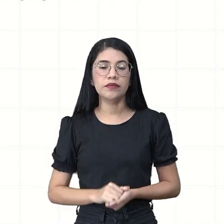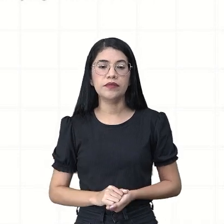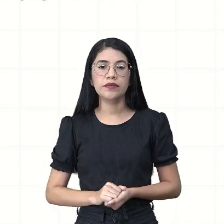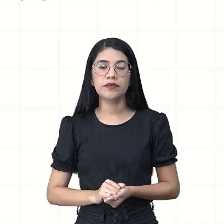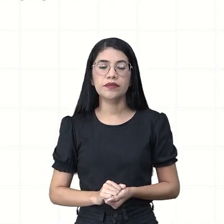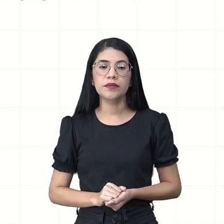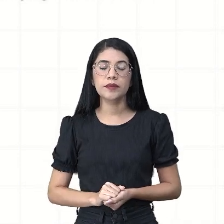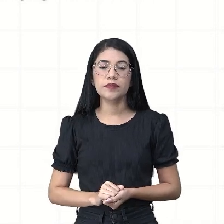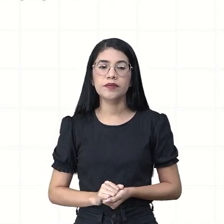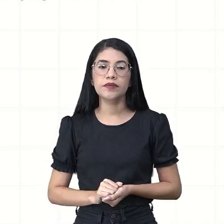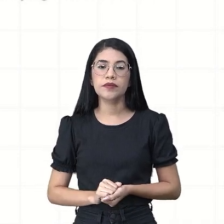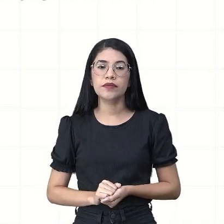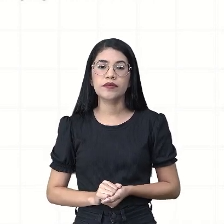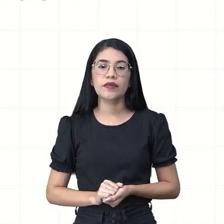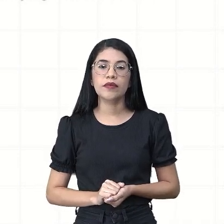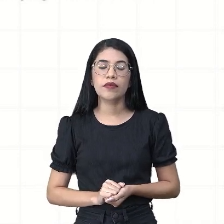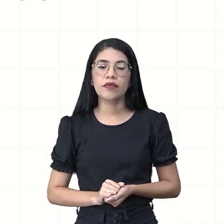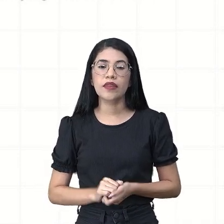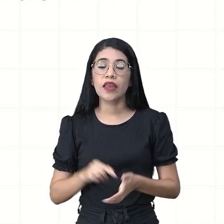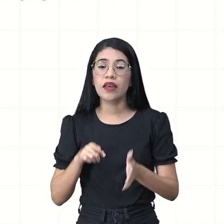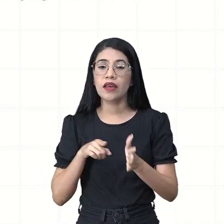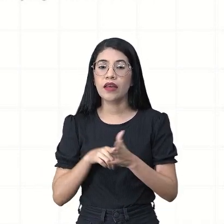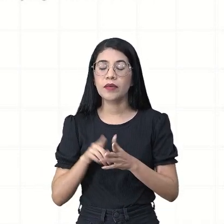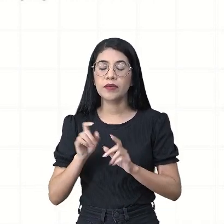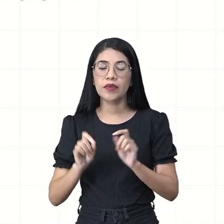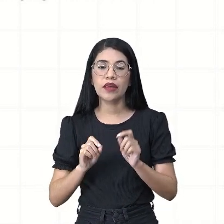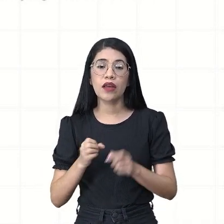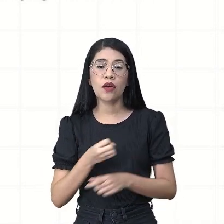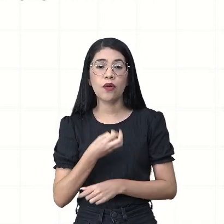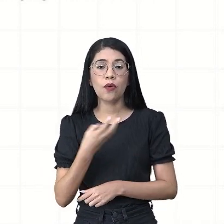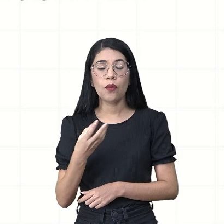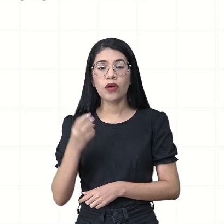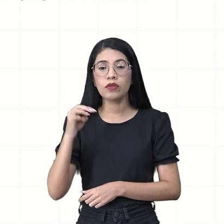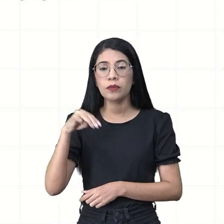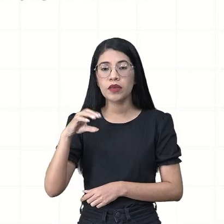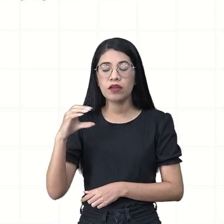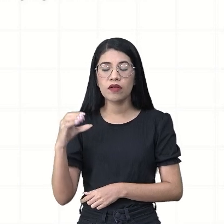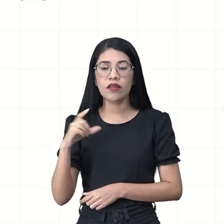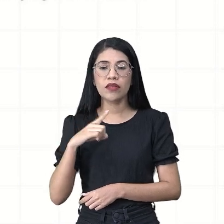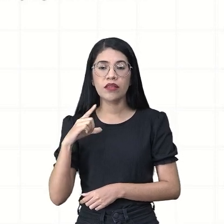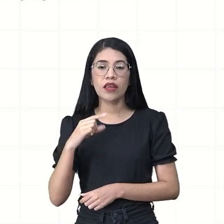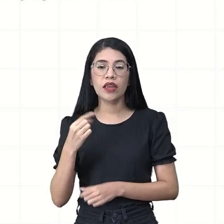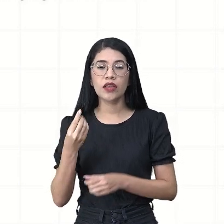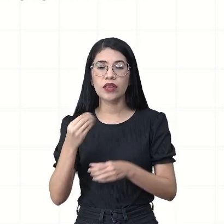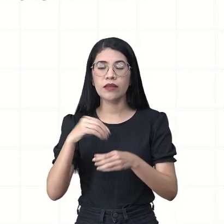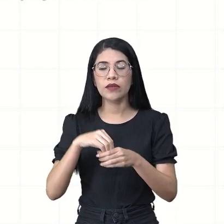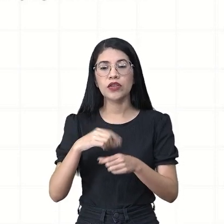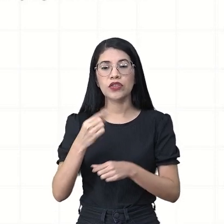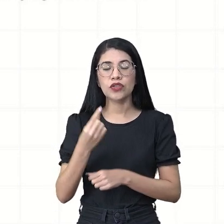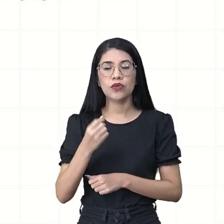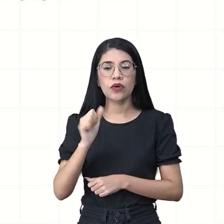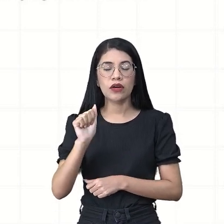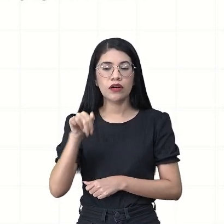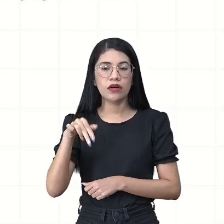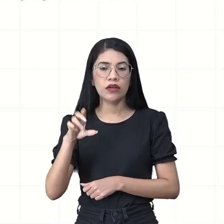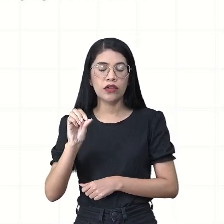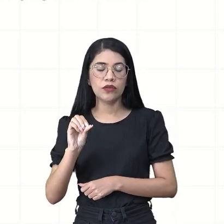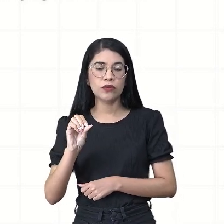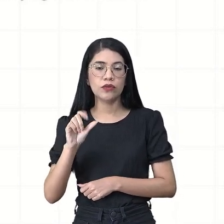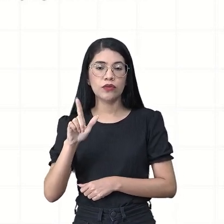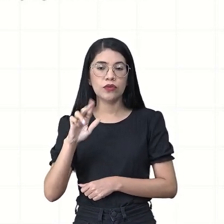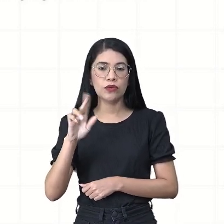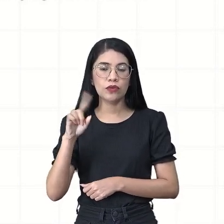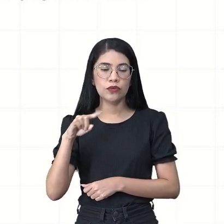quilômetros, né? E aí ele pergunta quantos micrômetros vai ter aí nesse ano-luz. Então, novamente, né, a gente